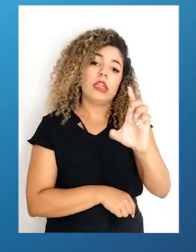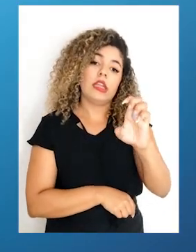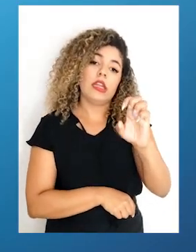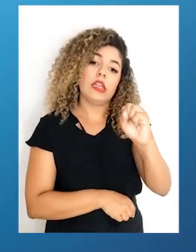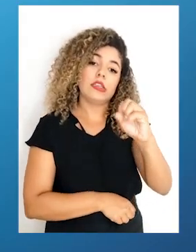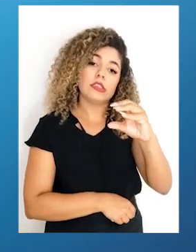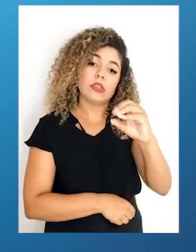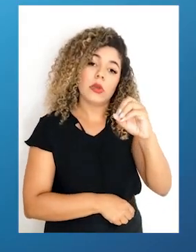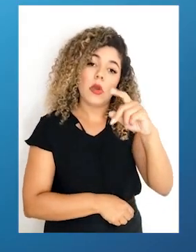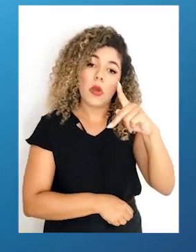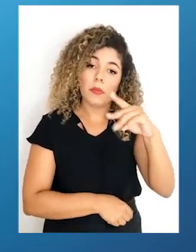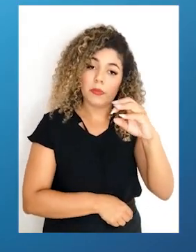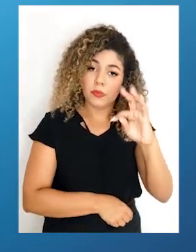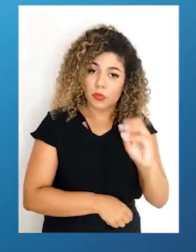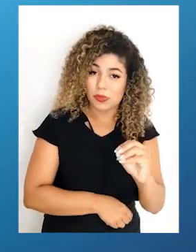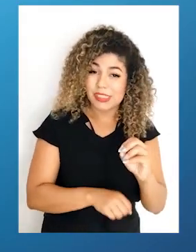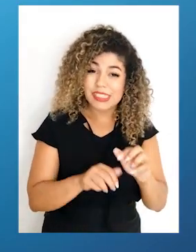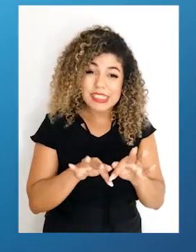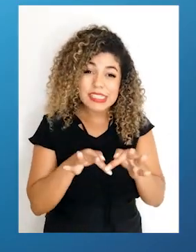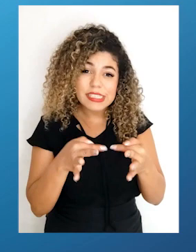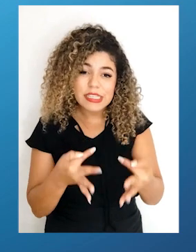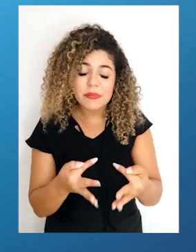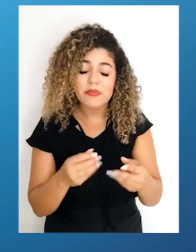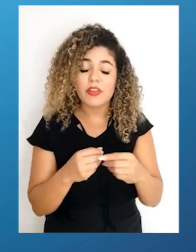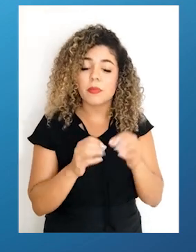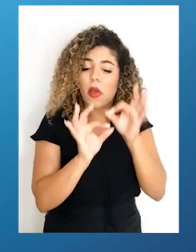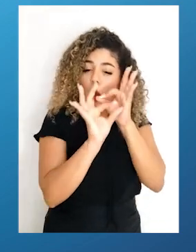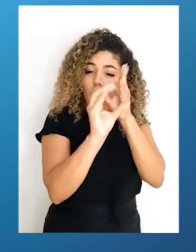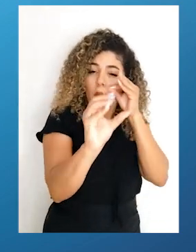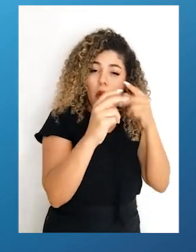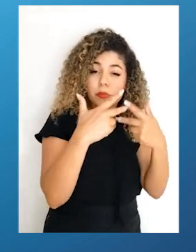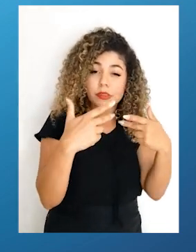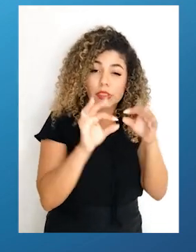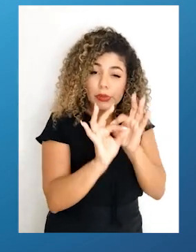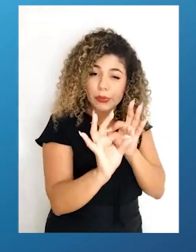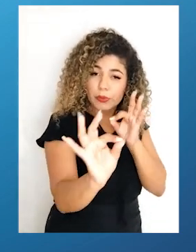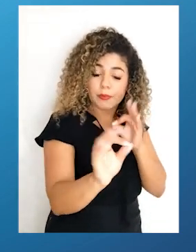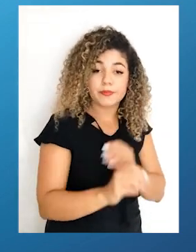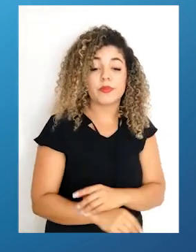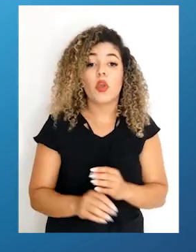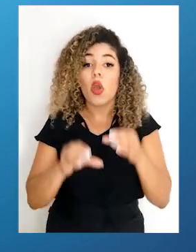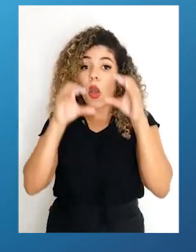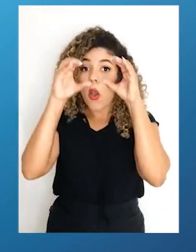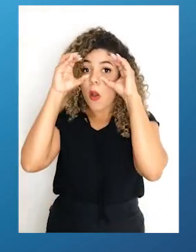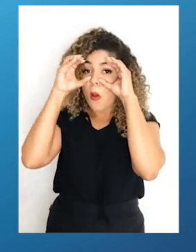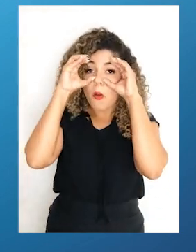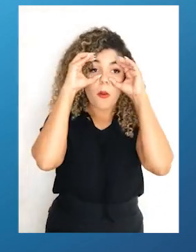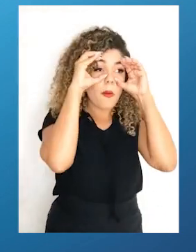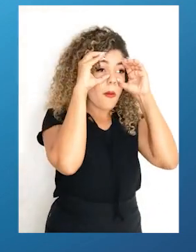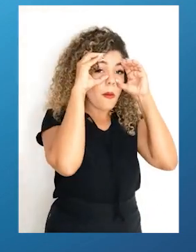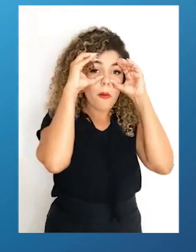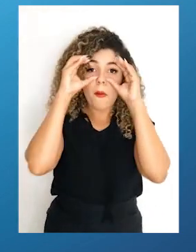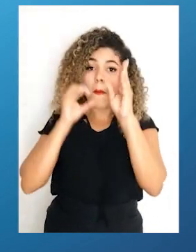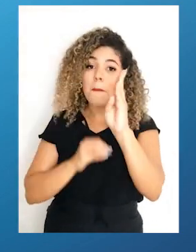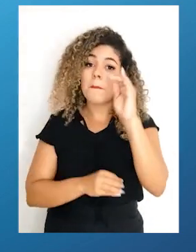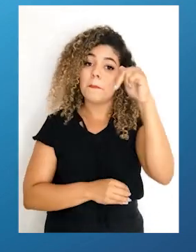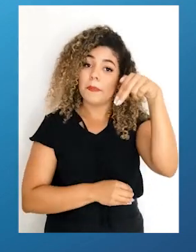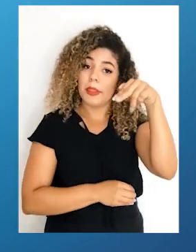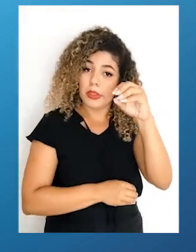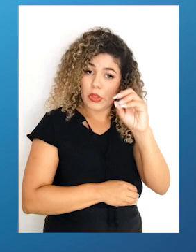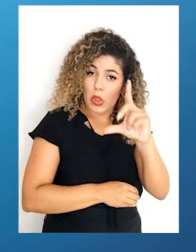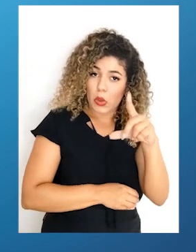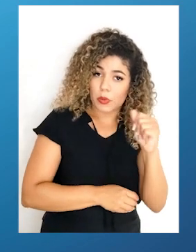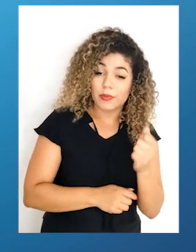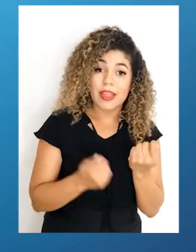distantes. Binóculo. Composto de prismas e lentes que são capazes de ampliar as imagens de objetos mais